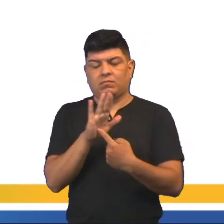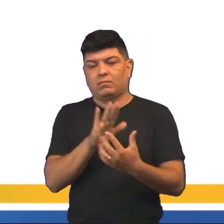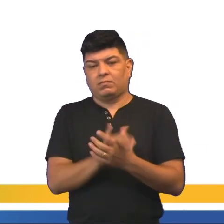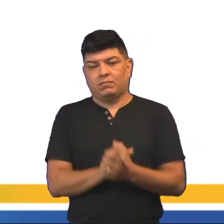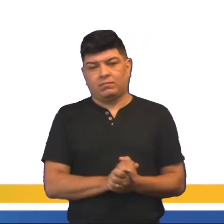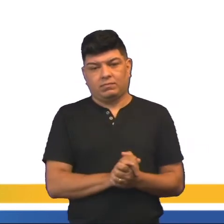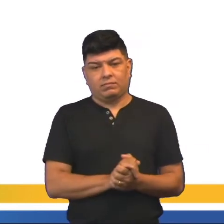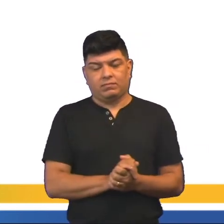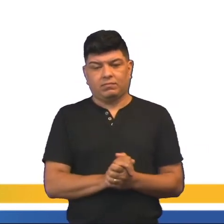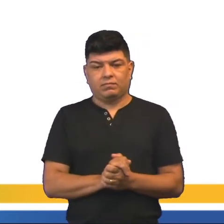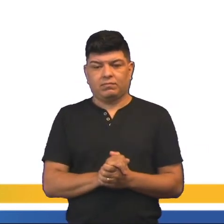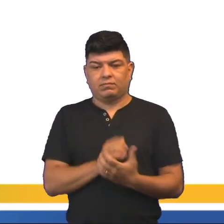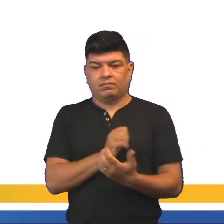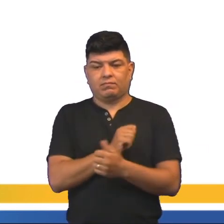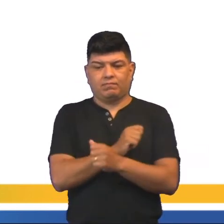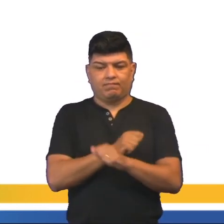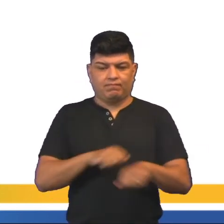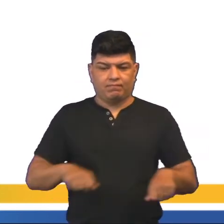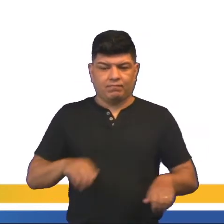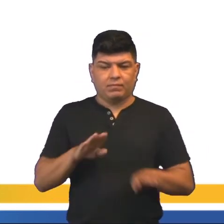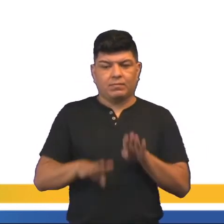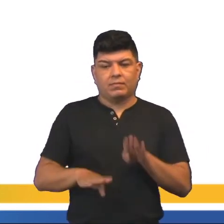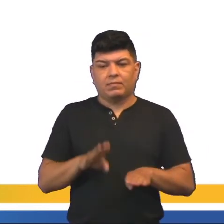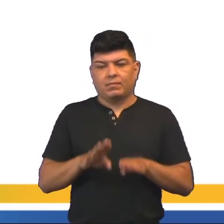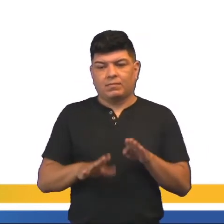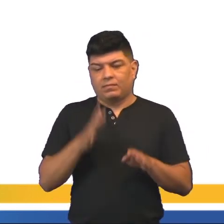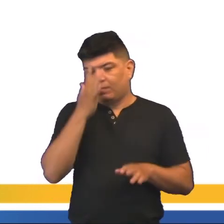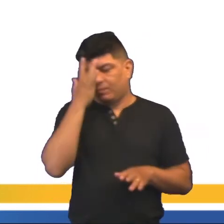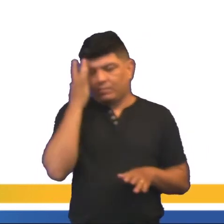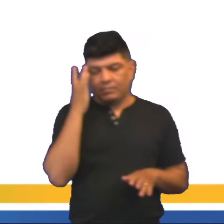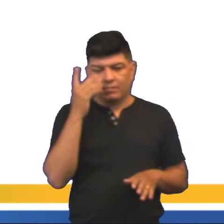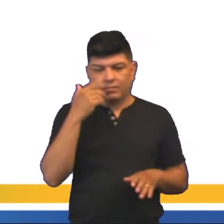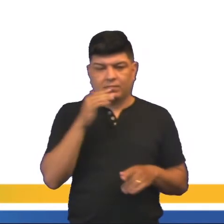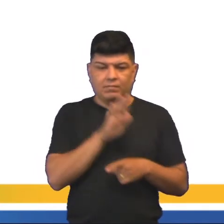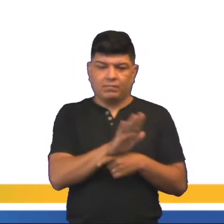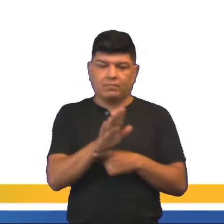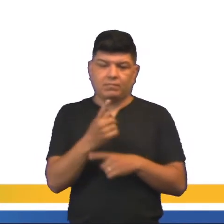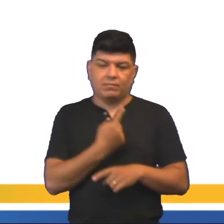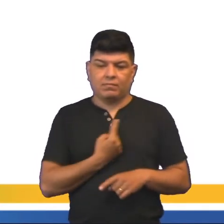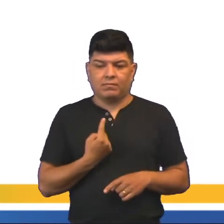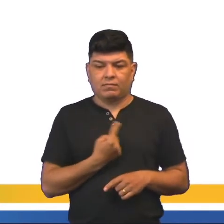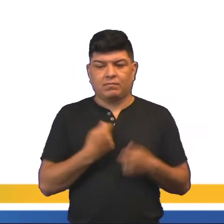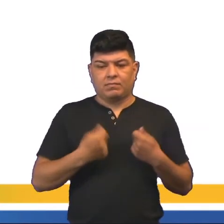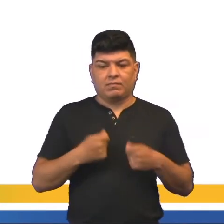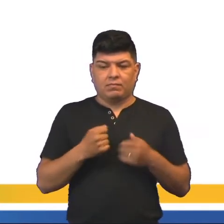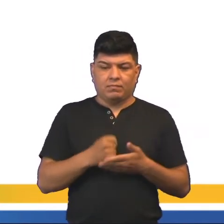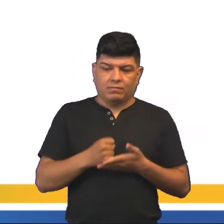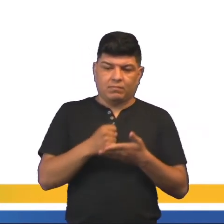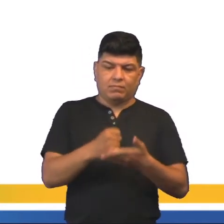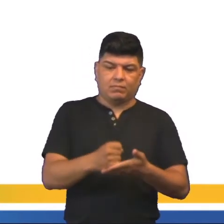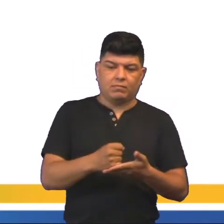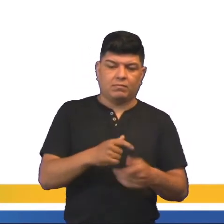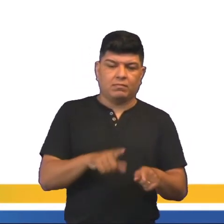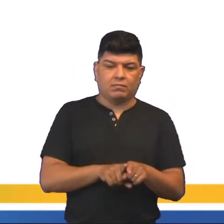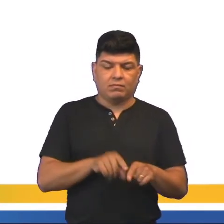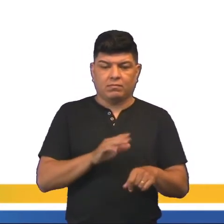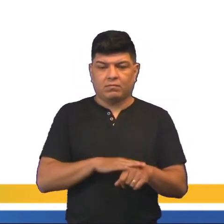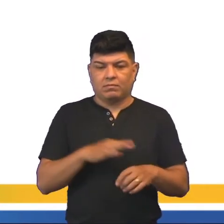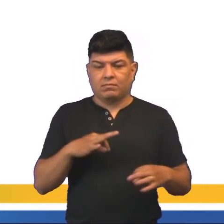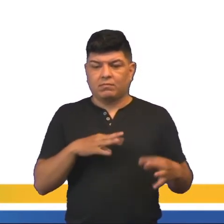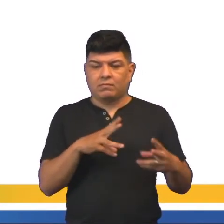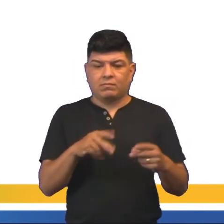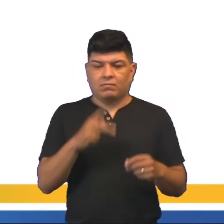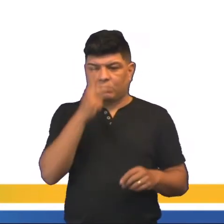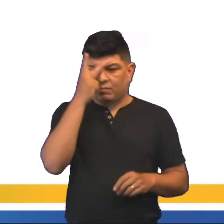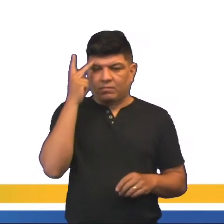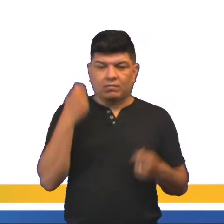vocês, que vão impossibilitar, às vezes, esse dependente de buscar ajuda sozinho. Então, precisa de um apoio. Mas, mais do que tudo, a